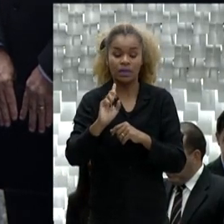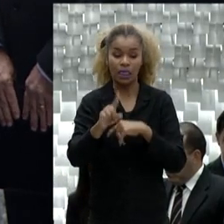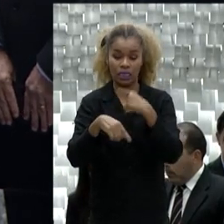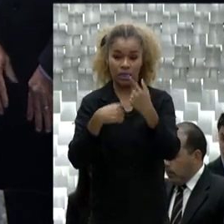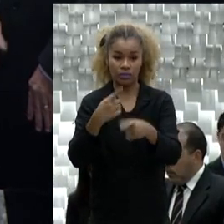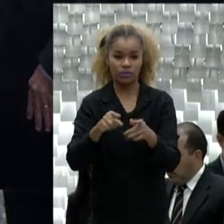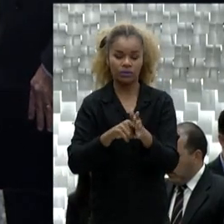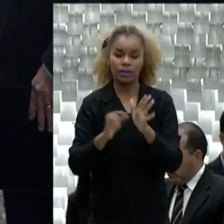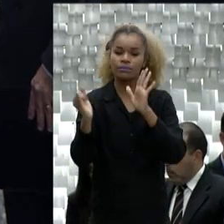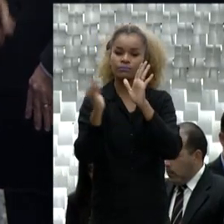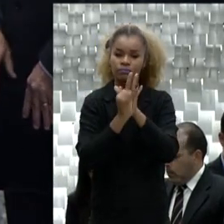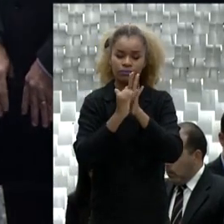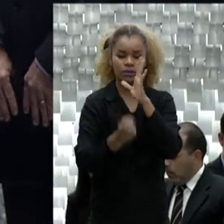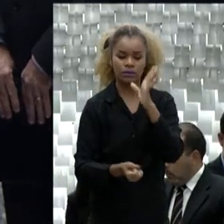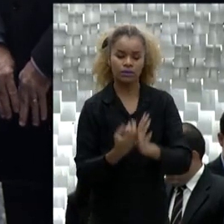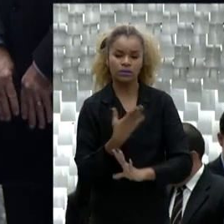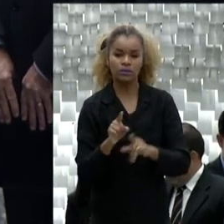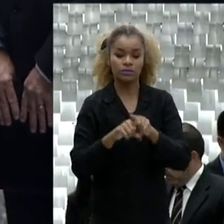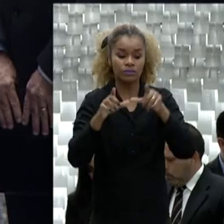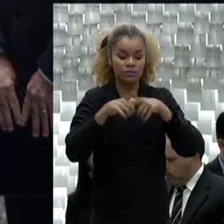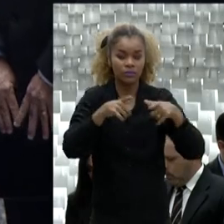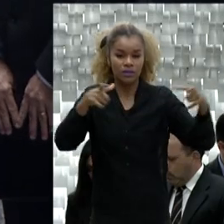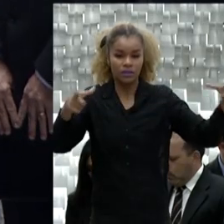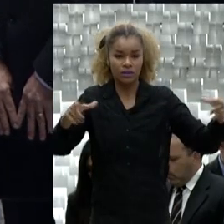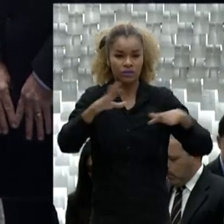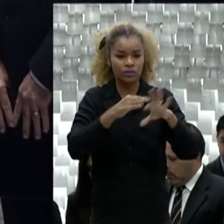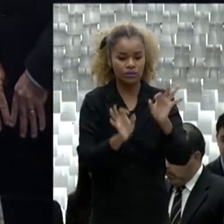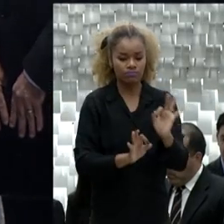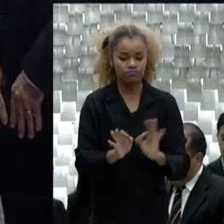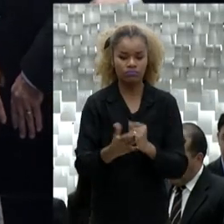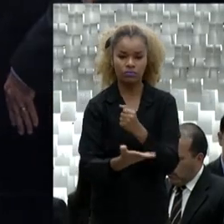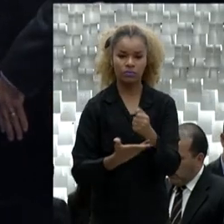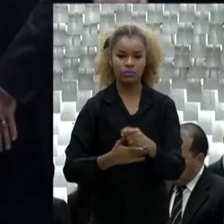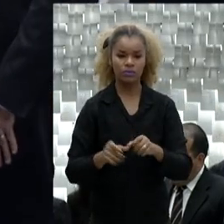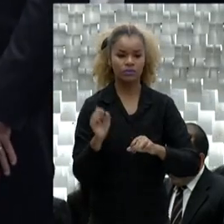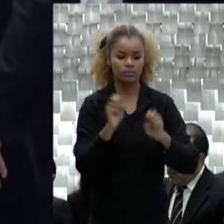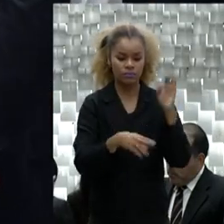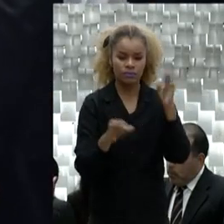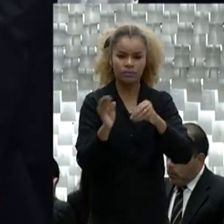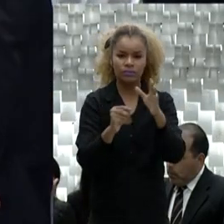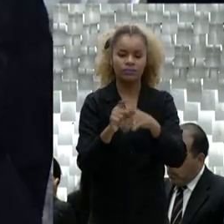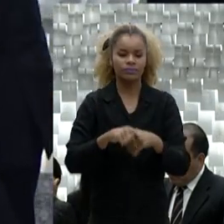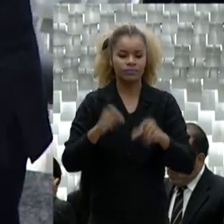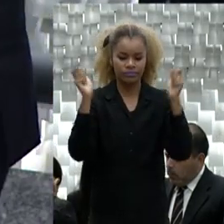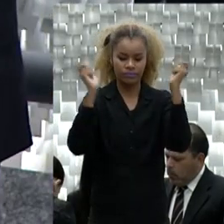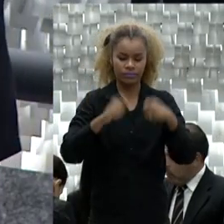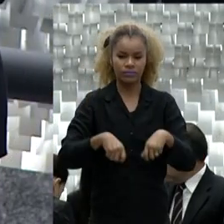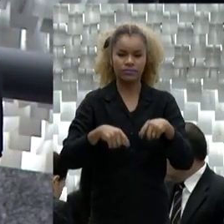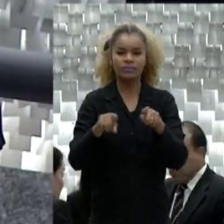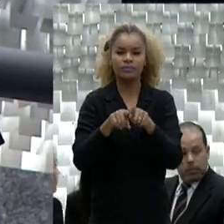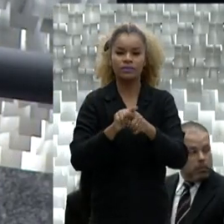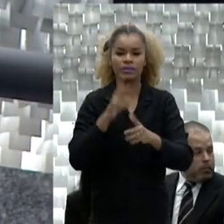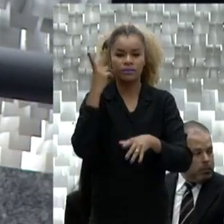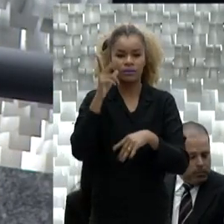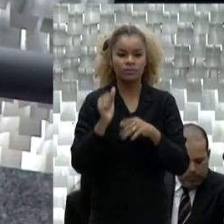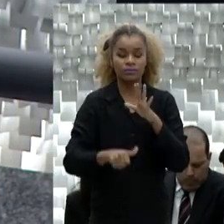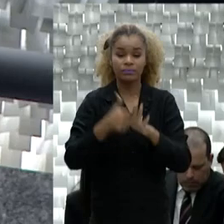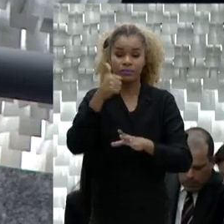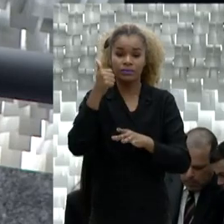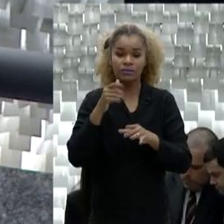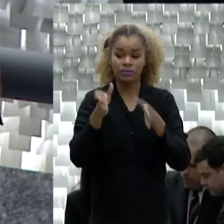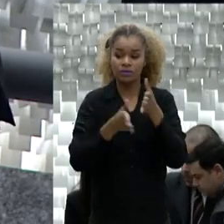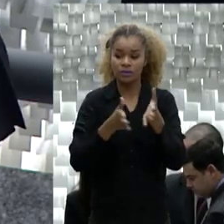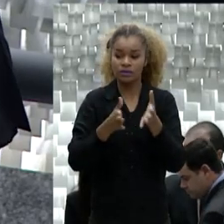por sua instalação, pela ampliação de suas estruturas, atribuições e competências, e pelo pioneiro processo